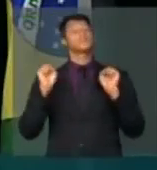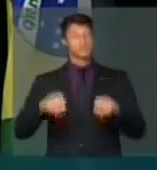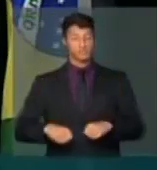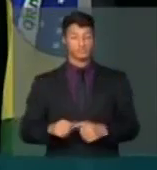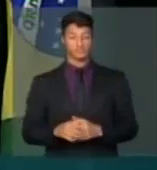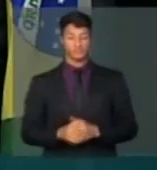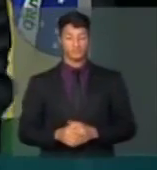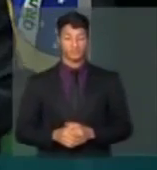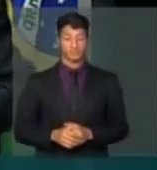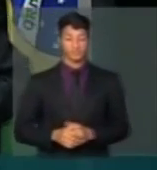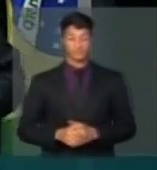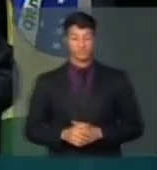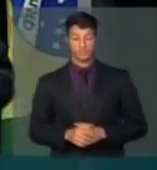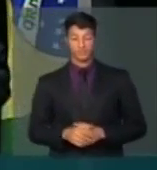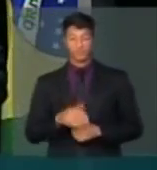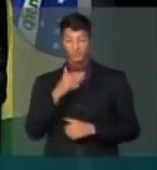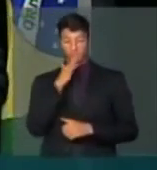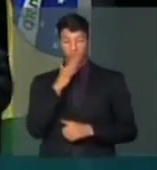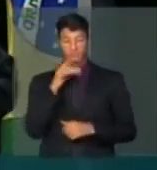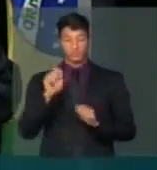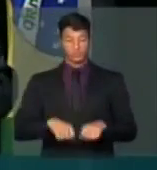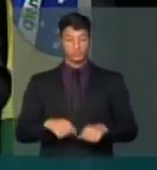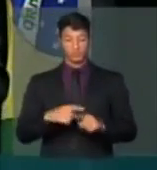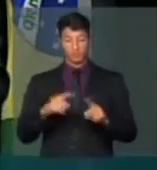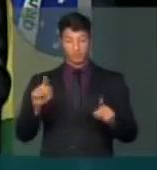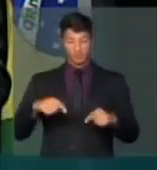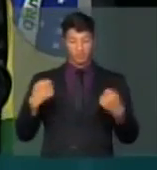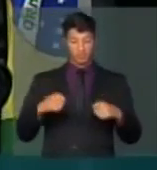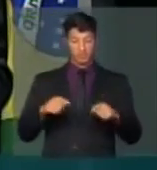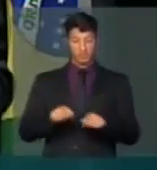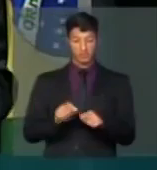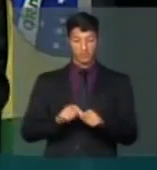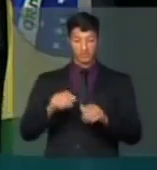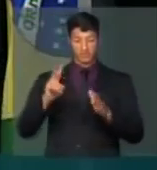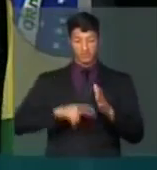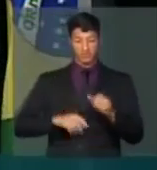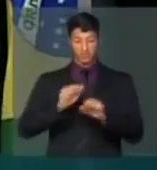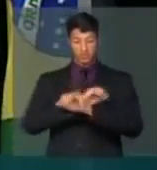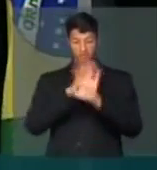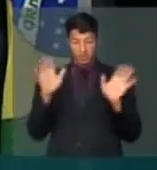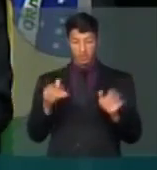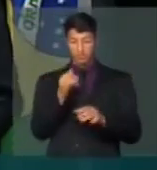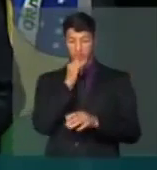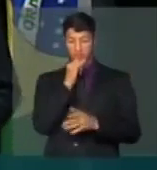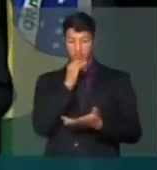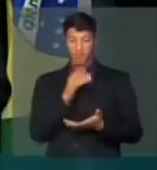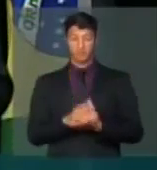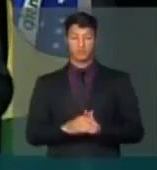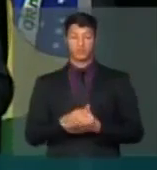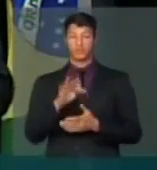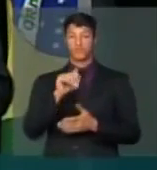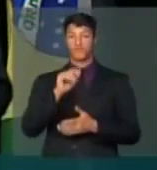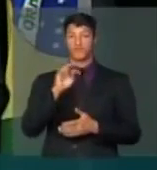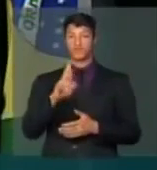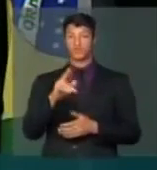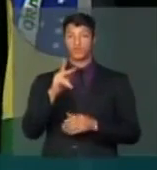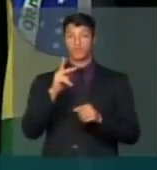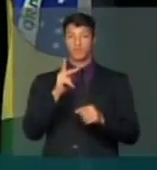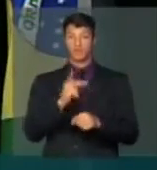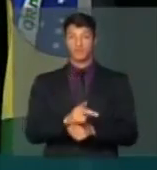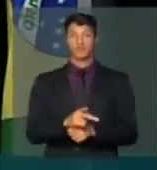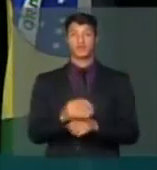Sim, tenho consciência disso. Mas é preciso fazer a leitura clara. Por exemplo, o fator